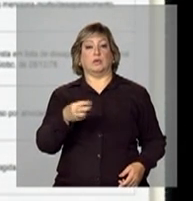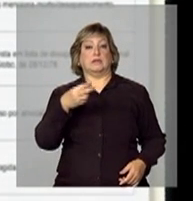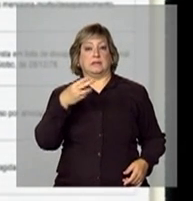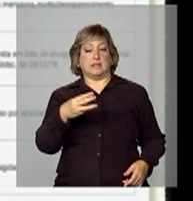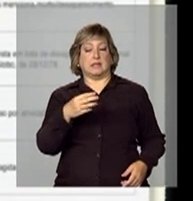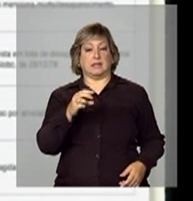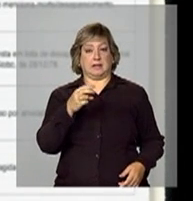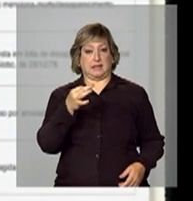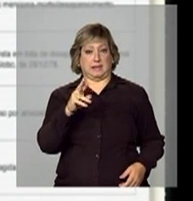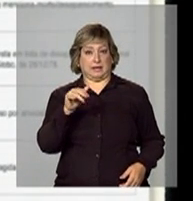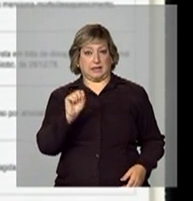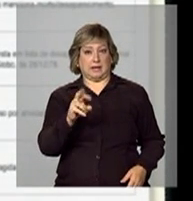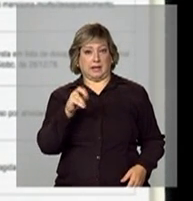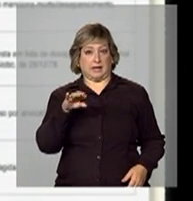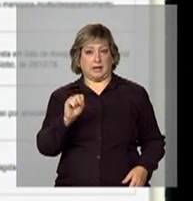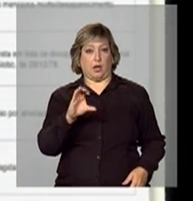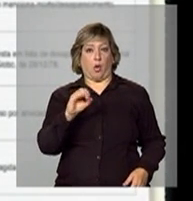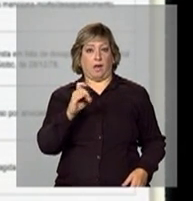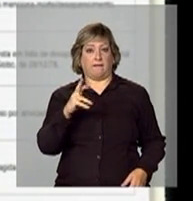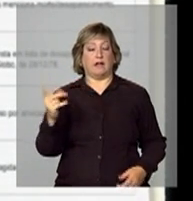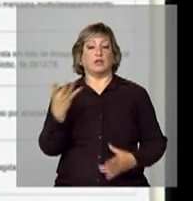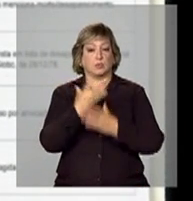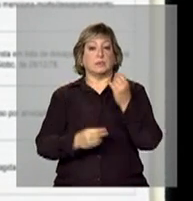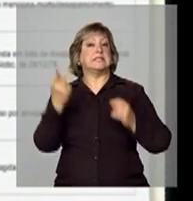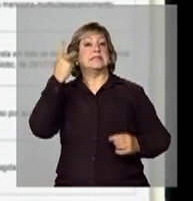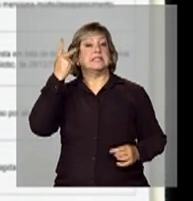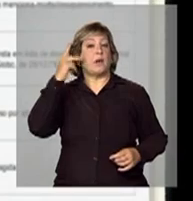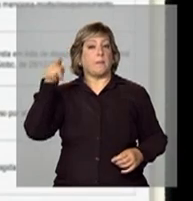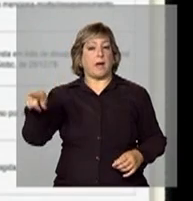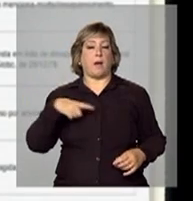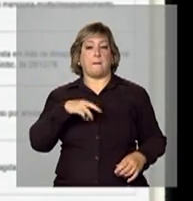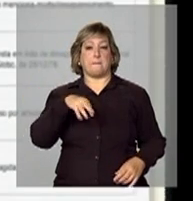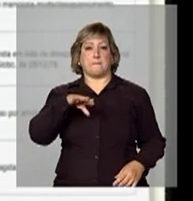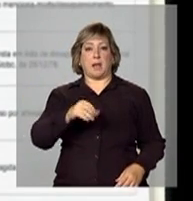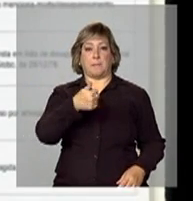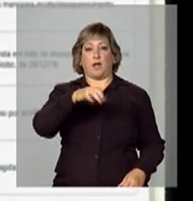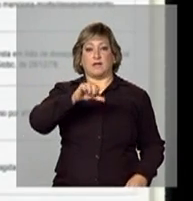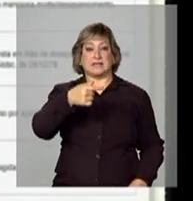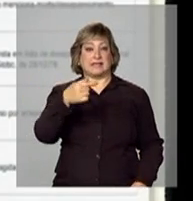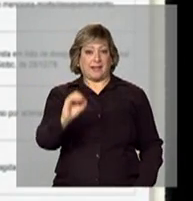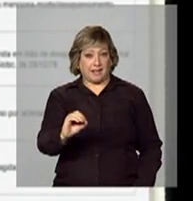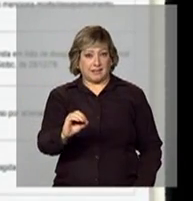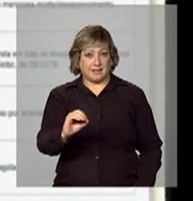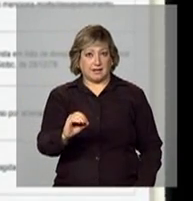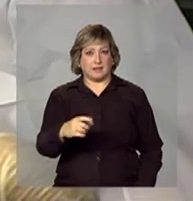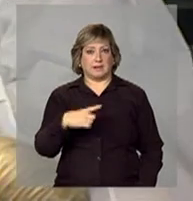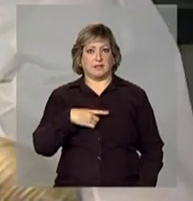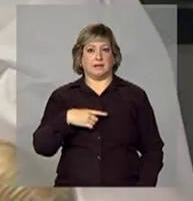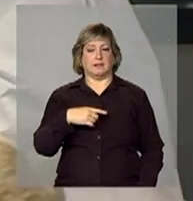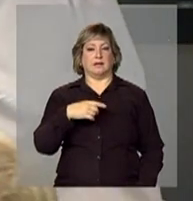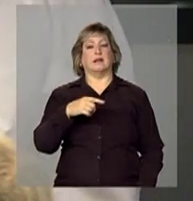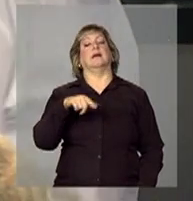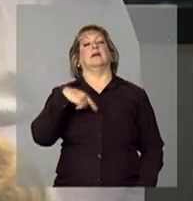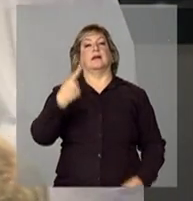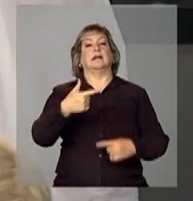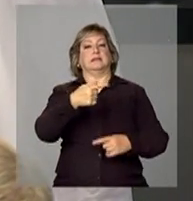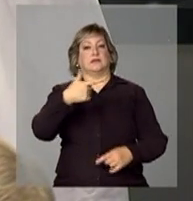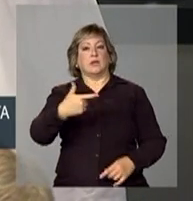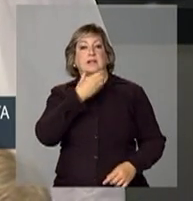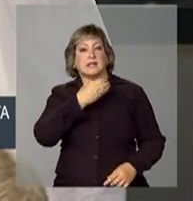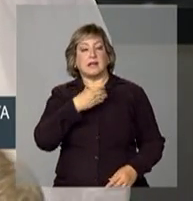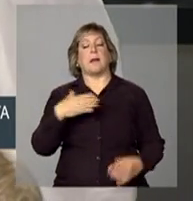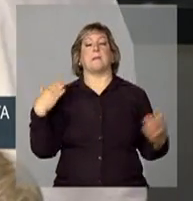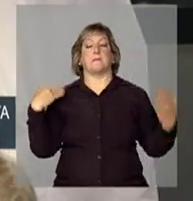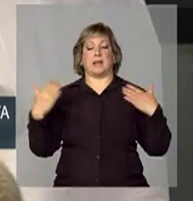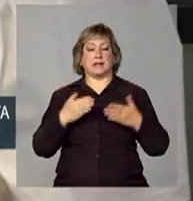Oliveira, desapareceu em São Paulo em maio de 1970. Em 72 de dezembro, a Marinha Brasileira